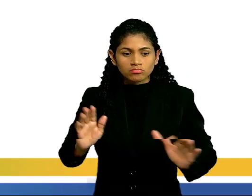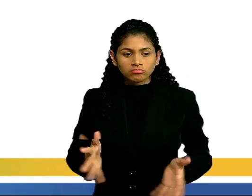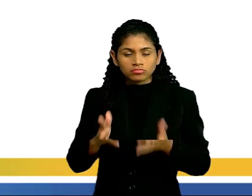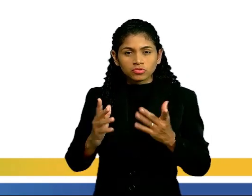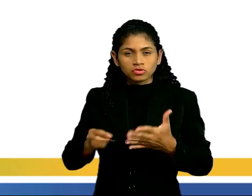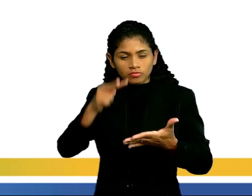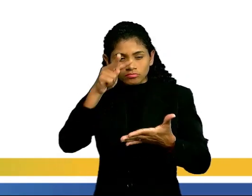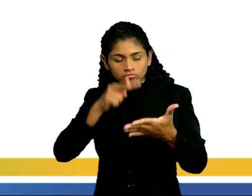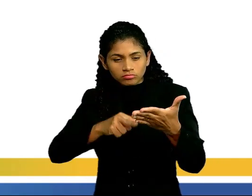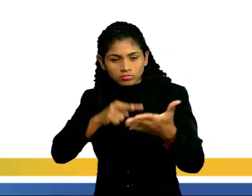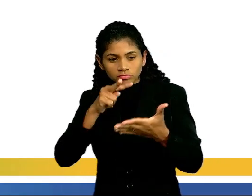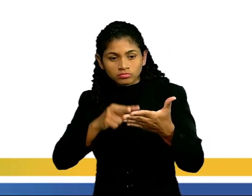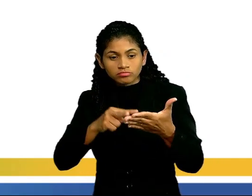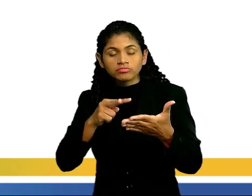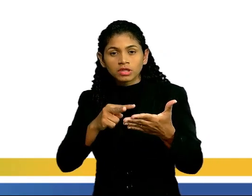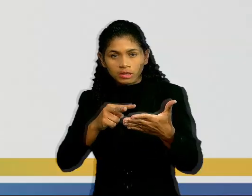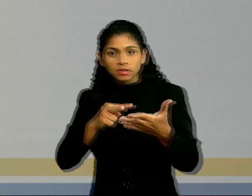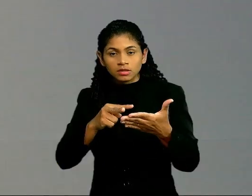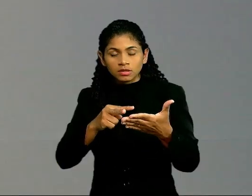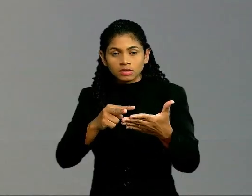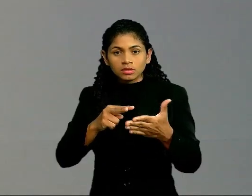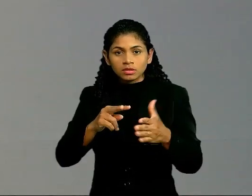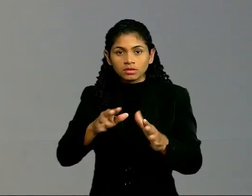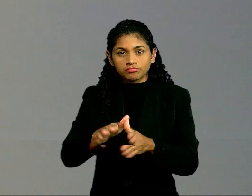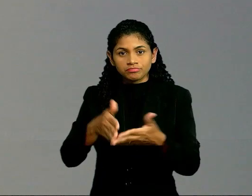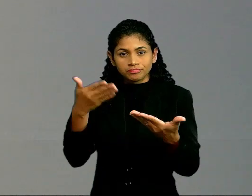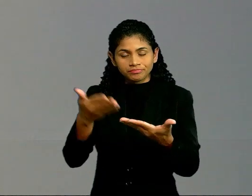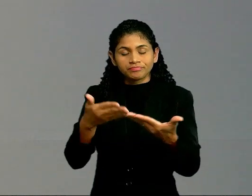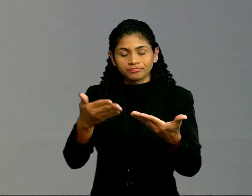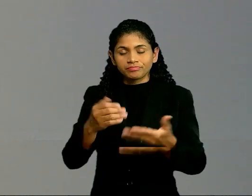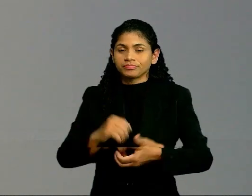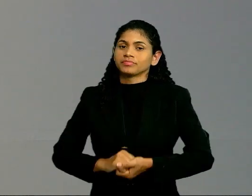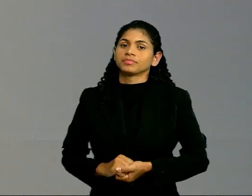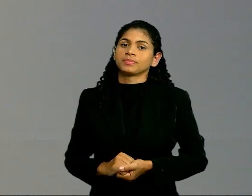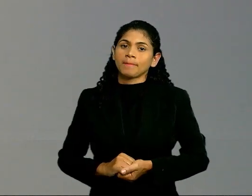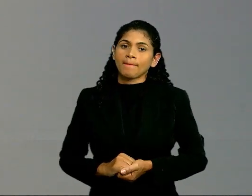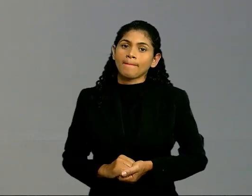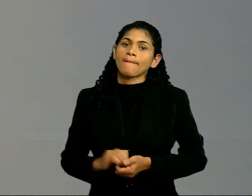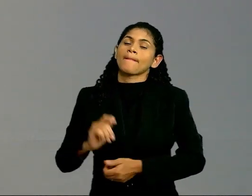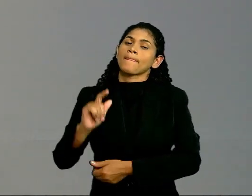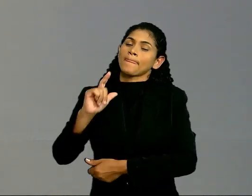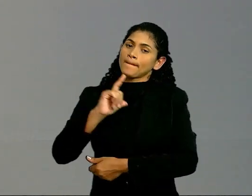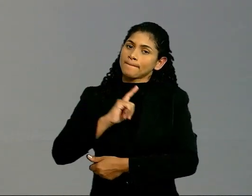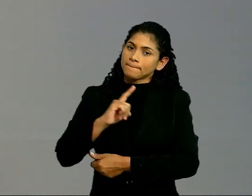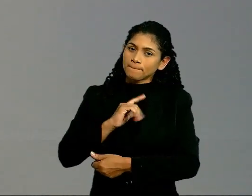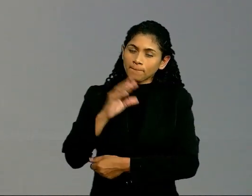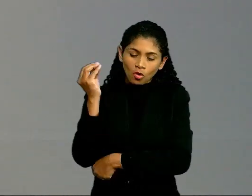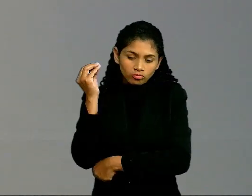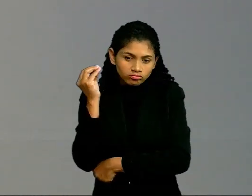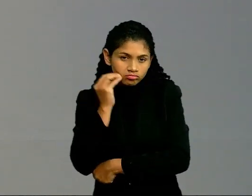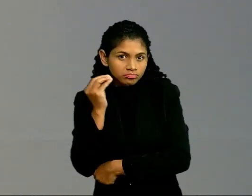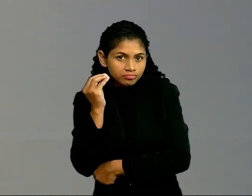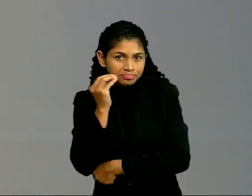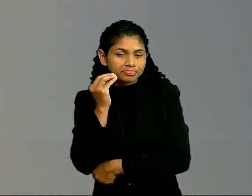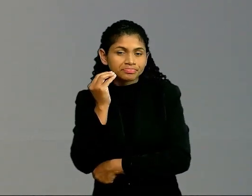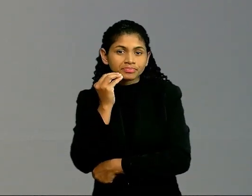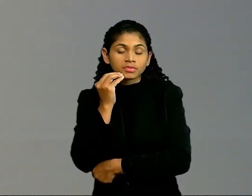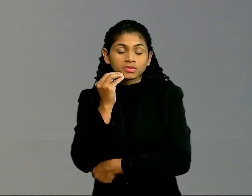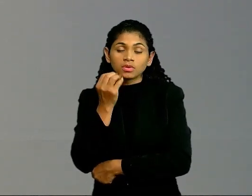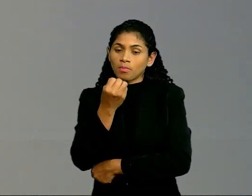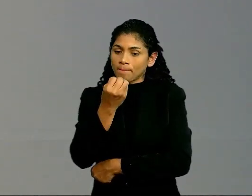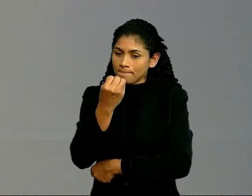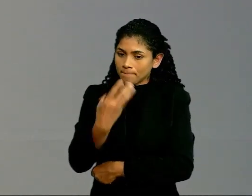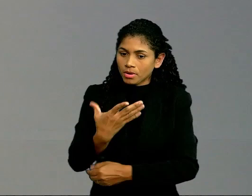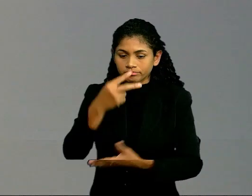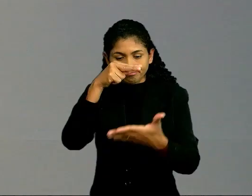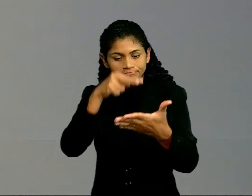ler a obra? Então, obviamente, eu tenho aqui uma tentativa, ou de fato bem-sucedida, de um bom leitor, ou